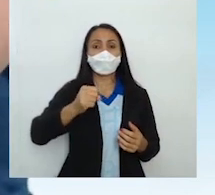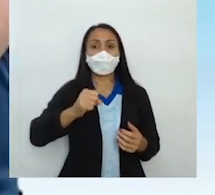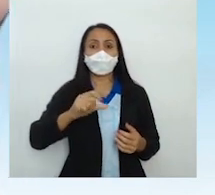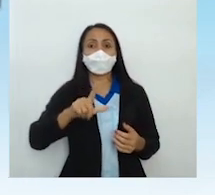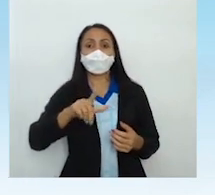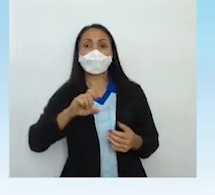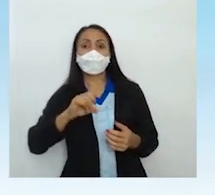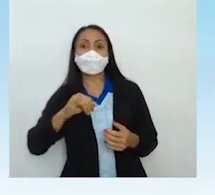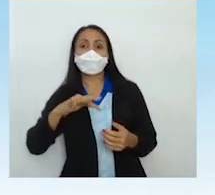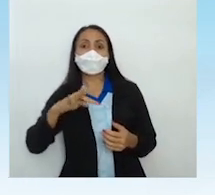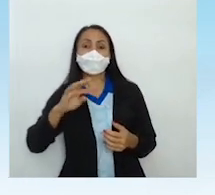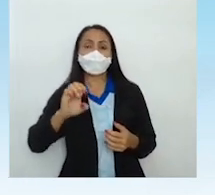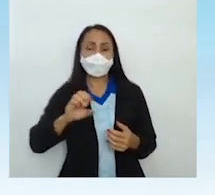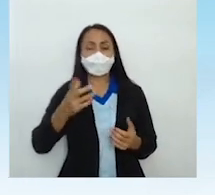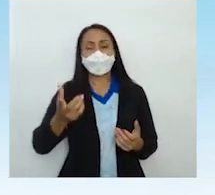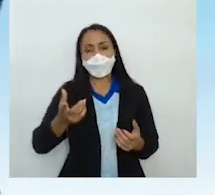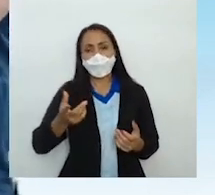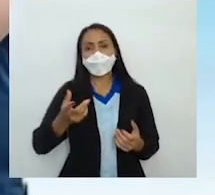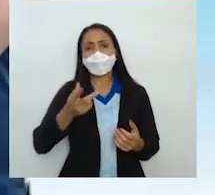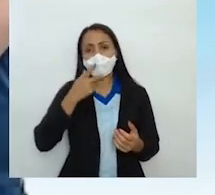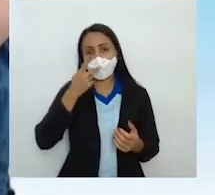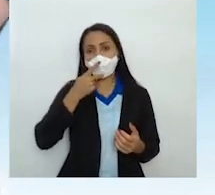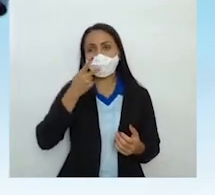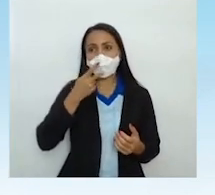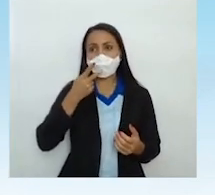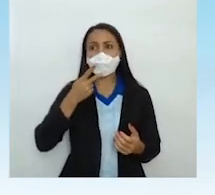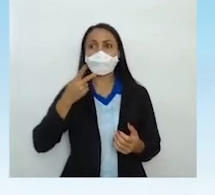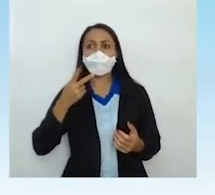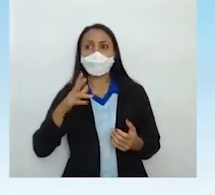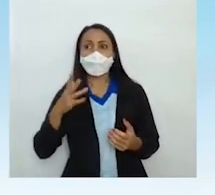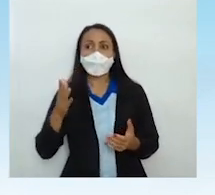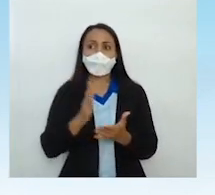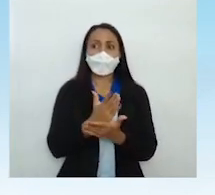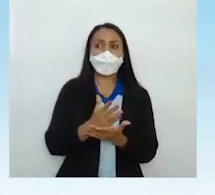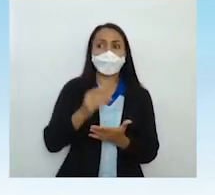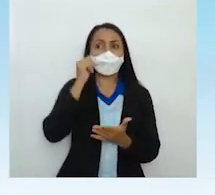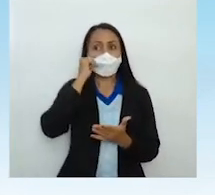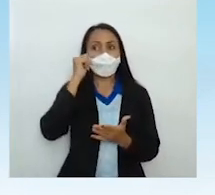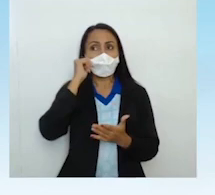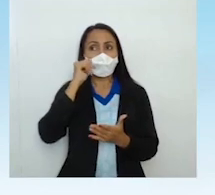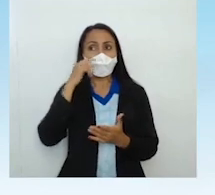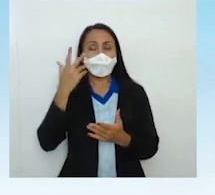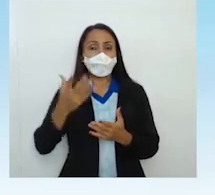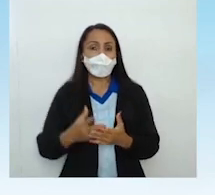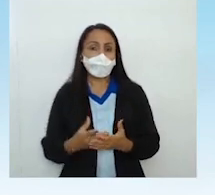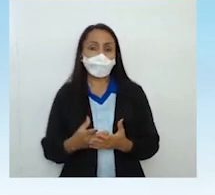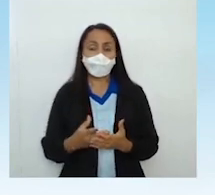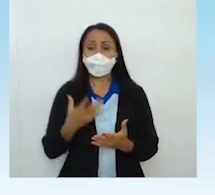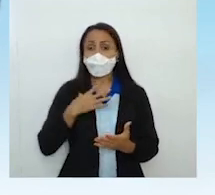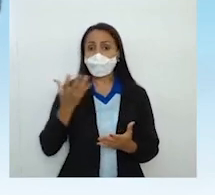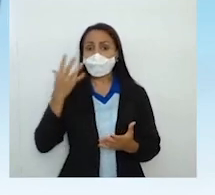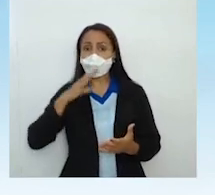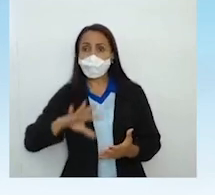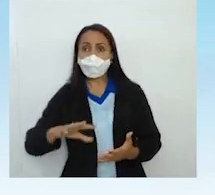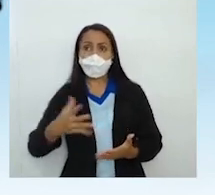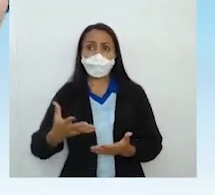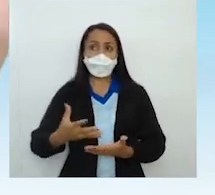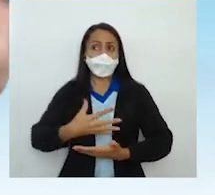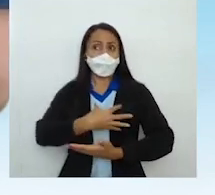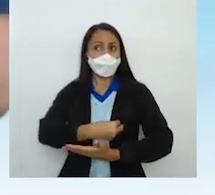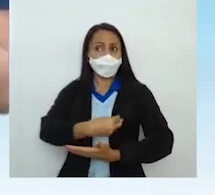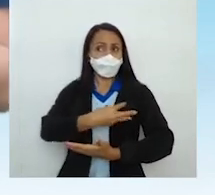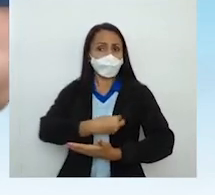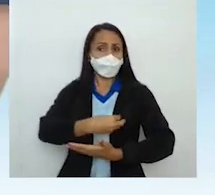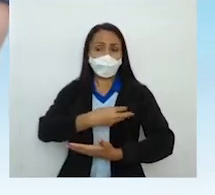para o nosso papo, mas eu acho interessante a gente tocar, né? Que algumas mulheres, elas não queriam dar o peito para os filhos, algumas mulheres ricas, né? Porque